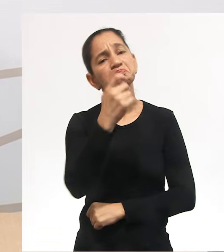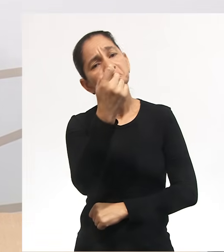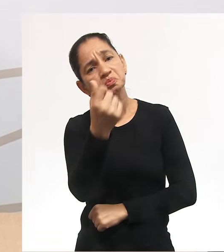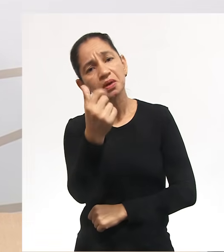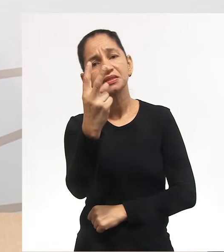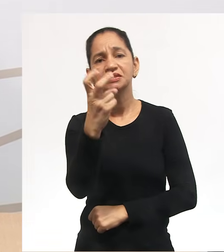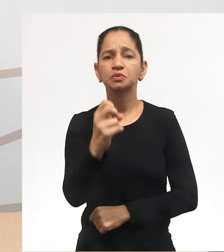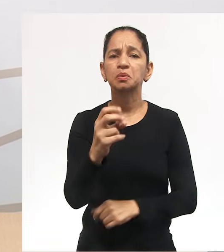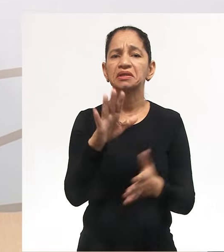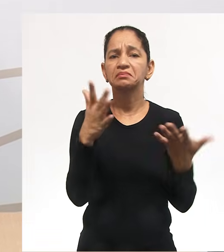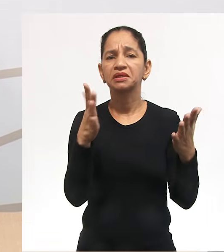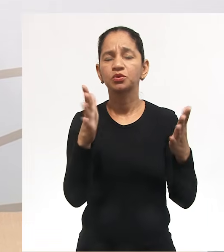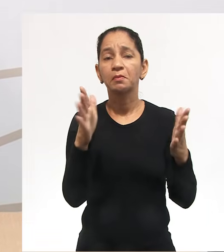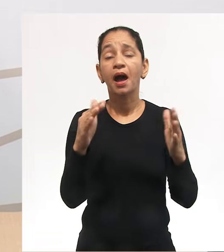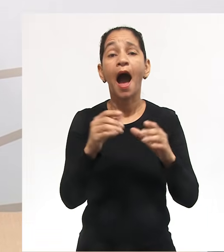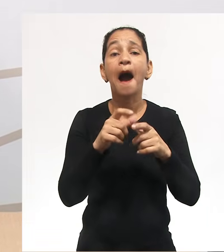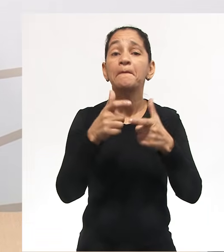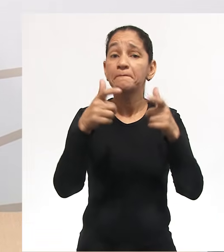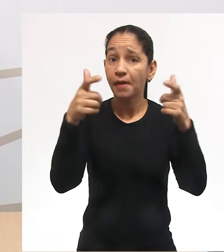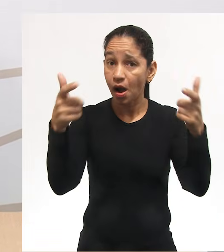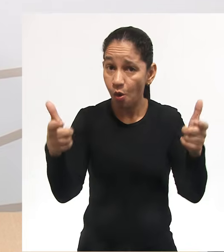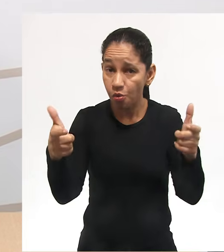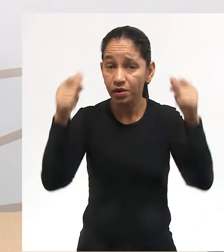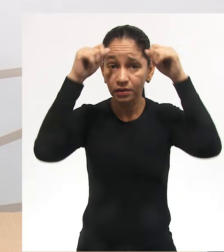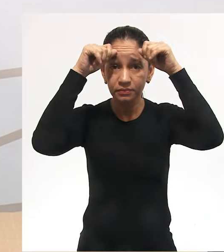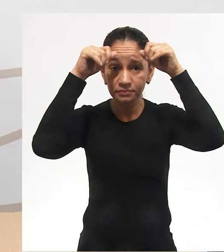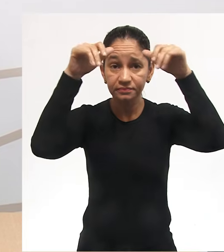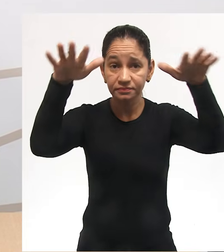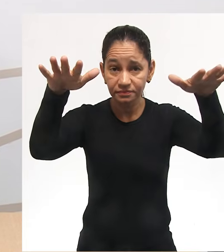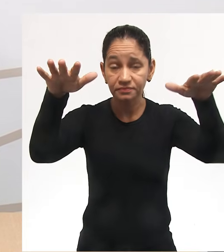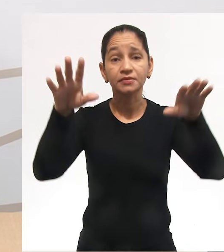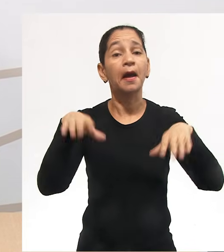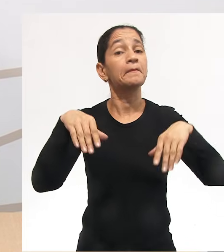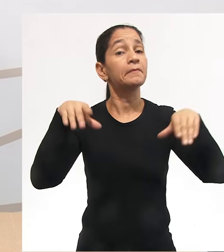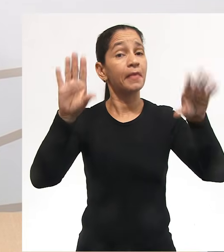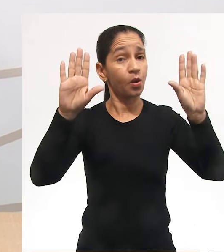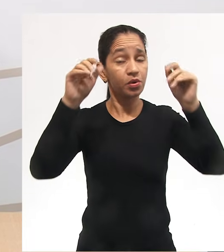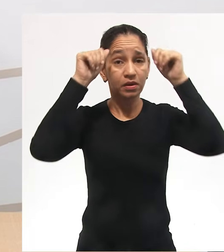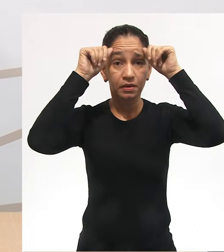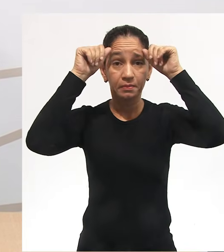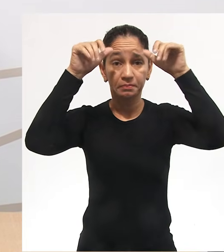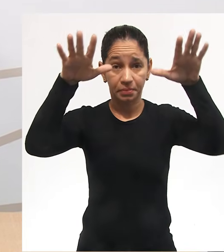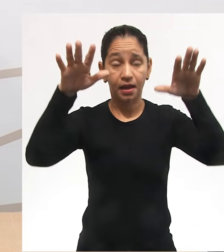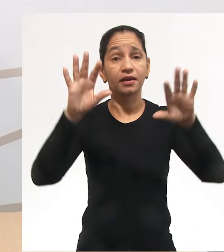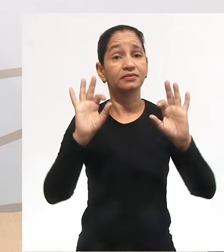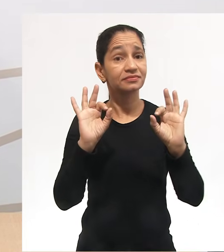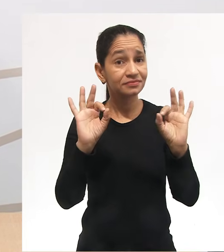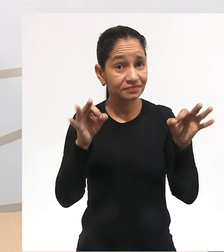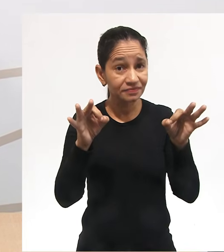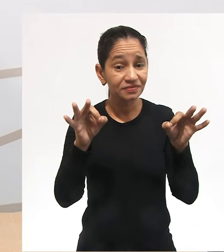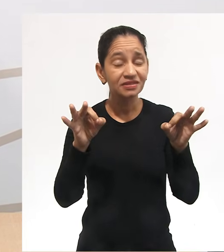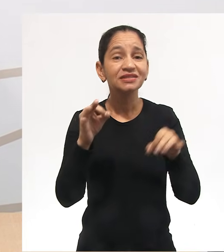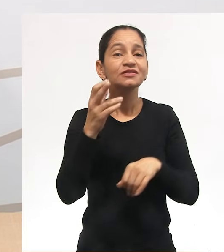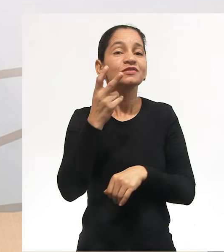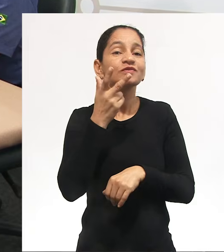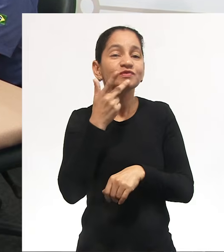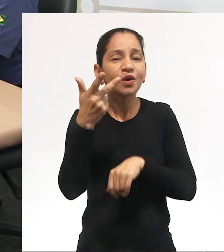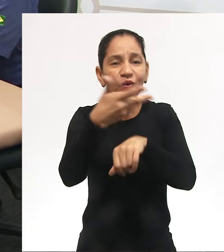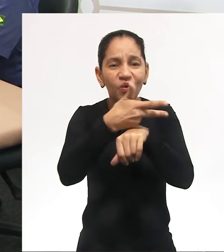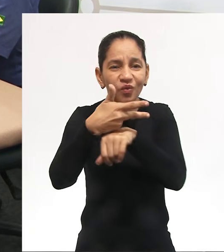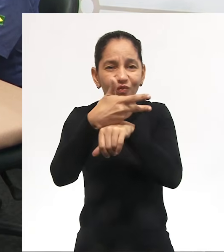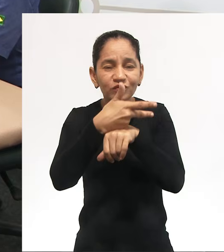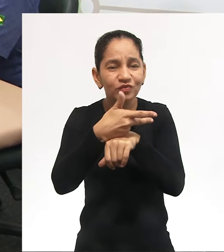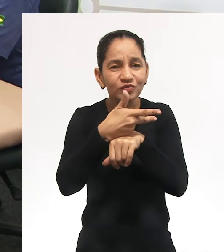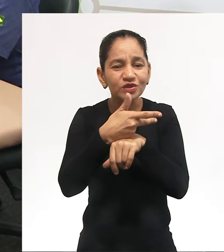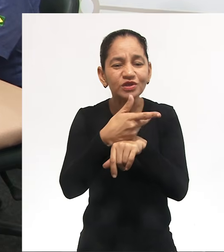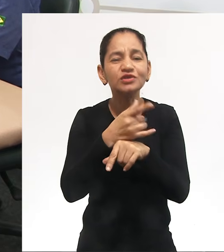dos quase 50, a gente tinha a maioria com TEA. Né? As crianças com TEA. Professora, a senhora falou